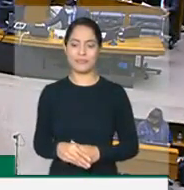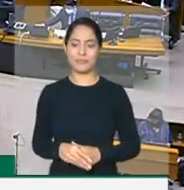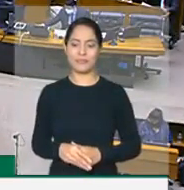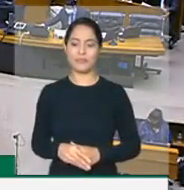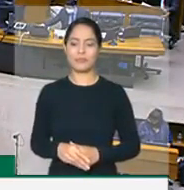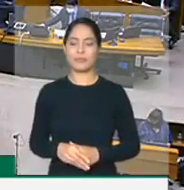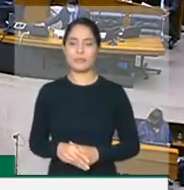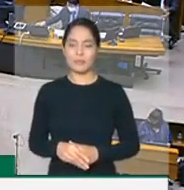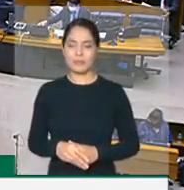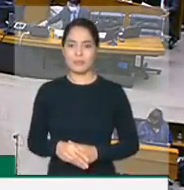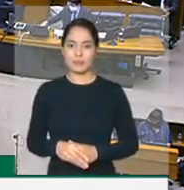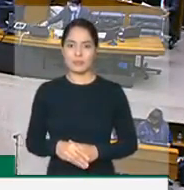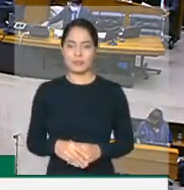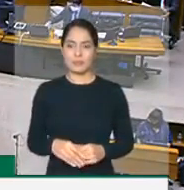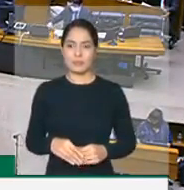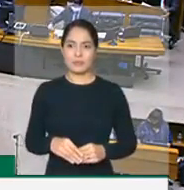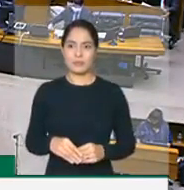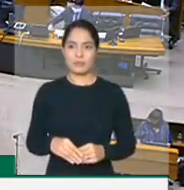E